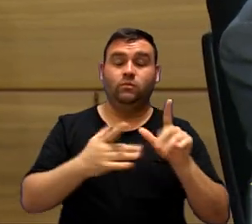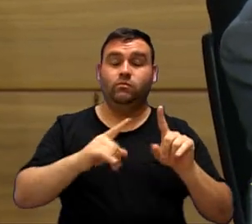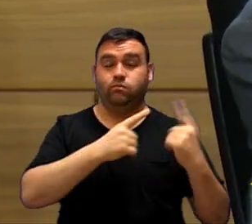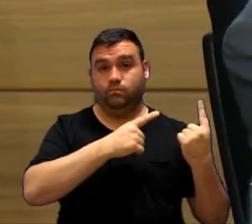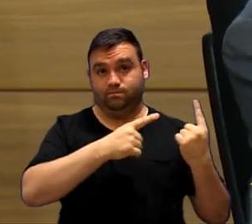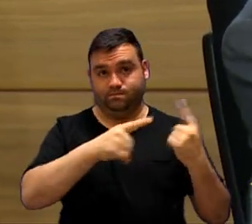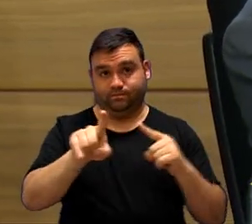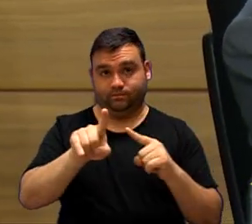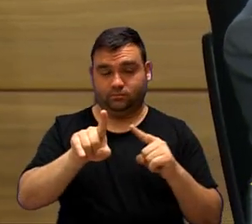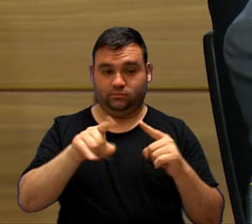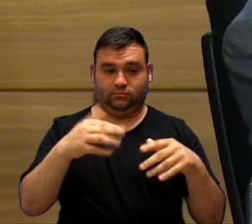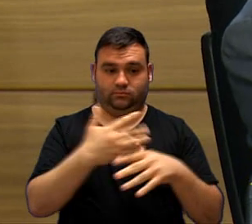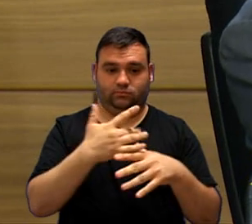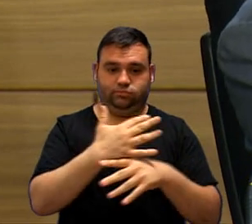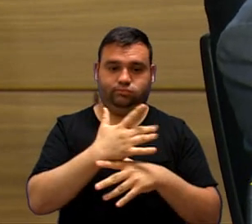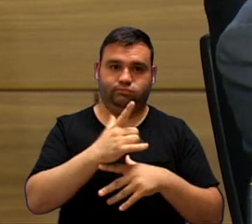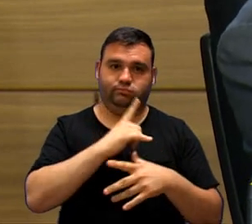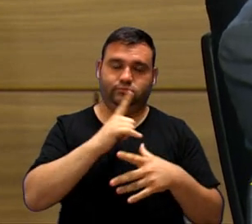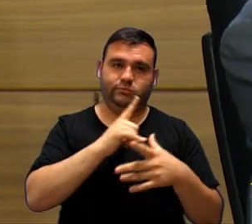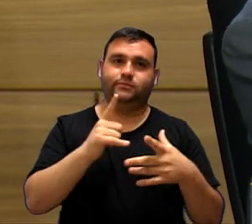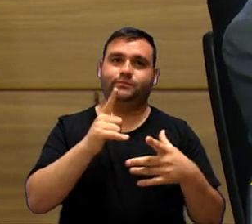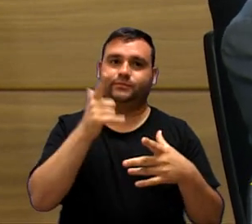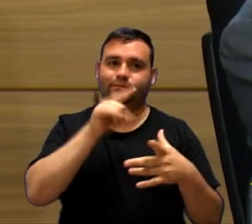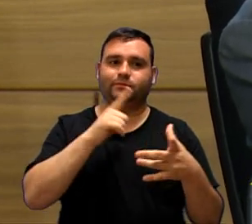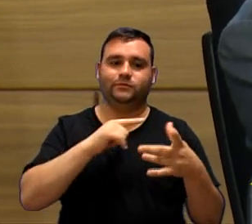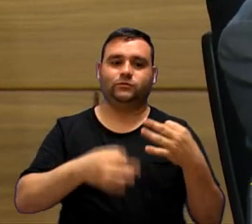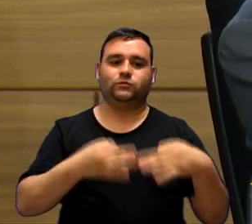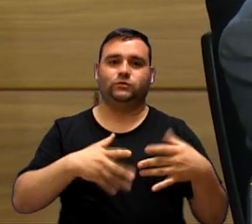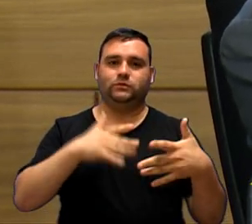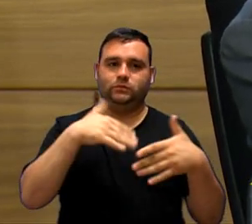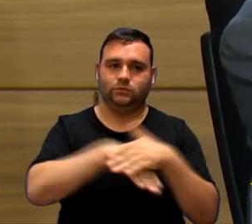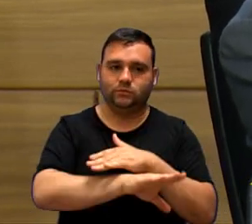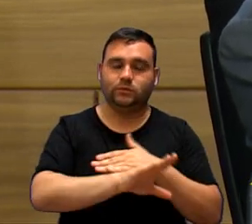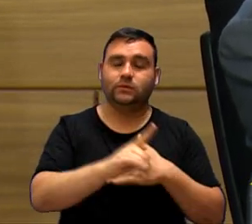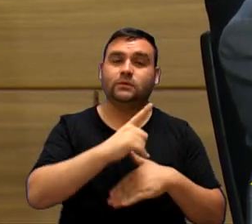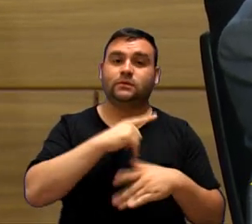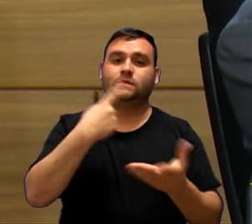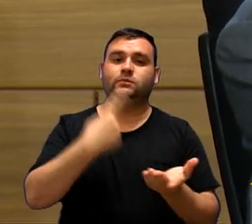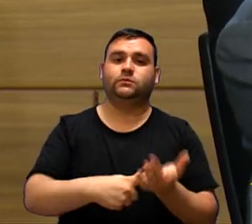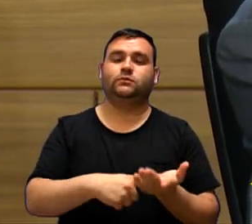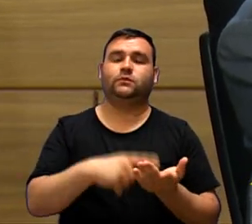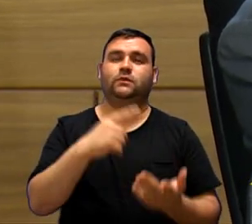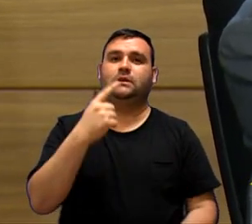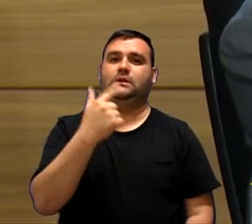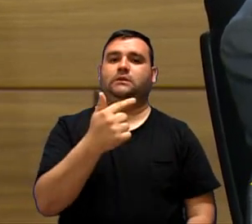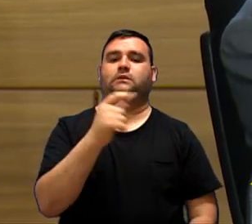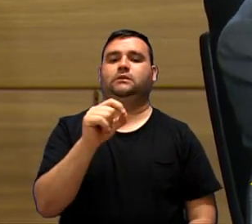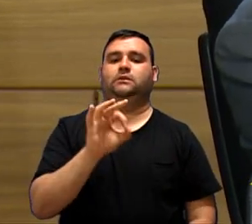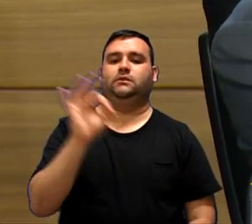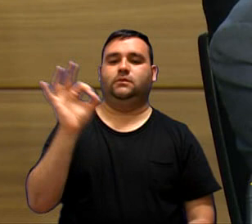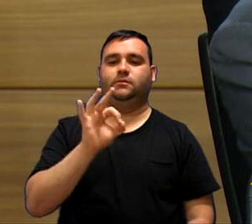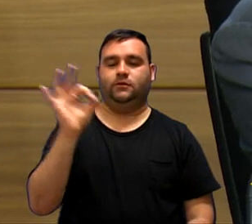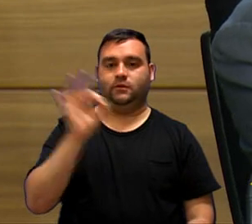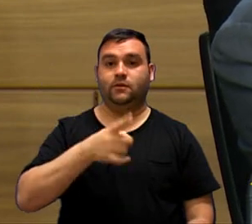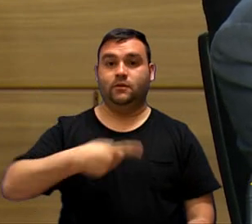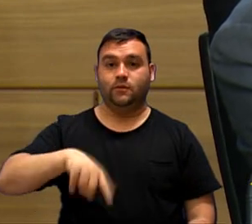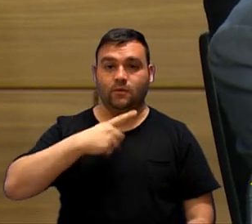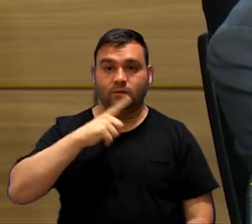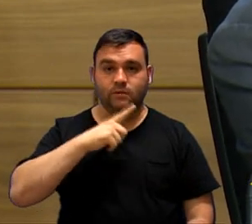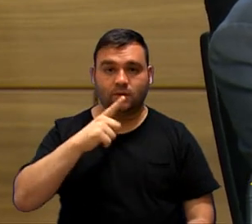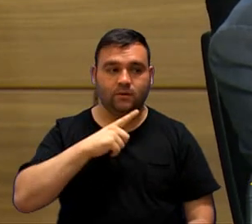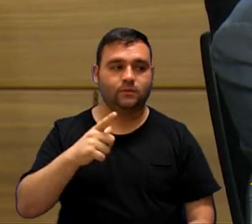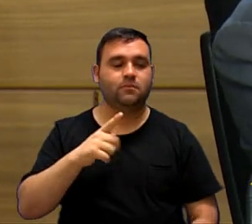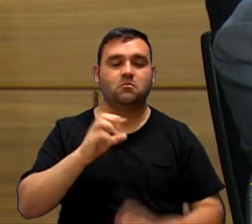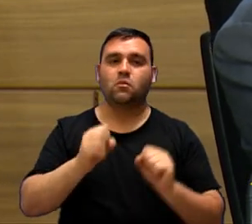contra o município ingressa e é a depósito judicial... Nós tínhamos um convênio de 70% a gente pegar,